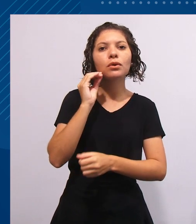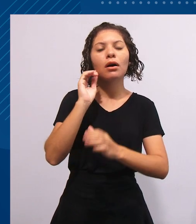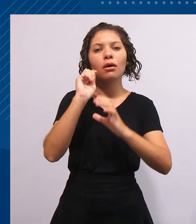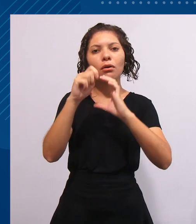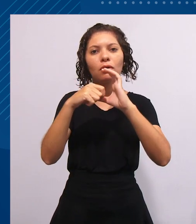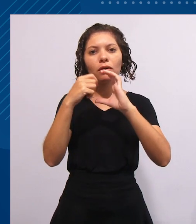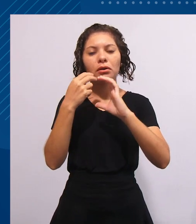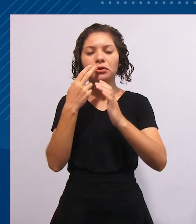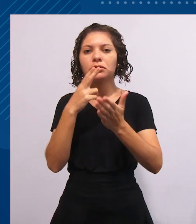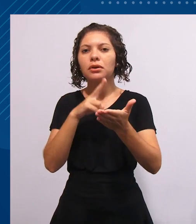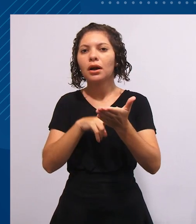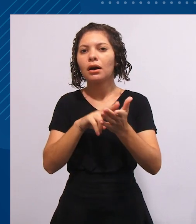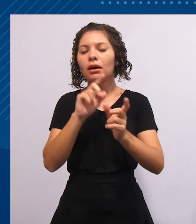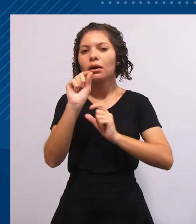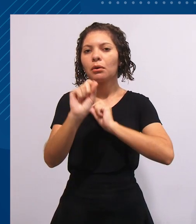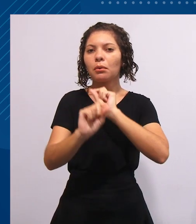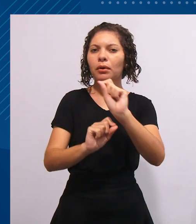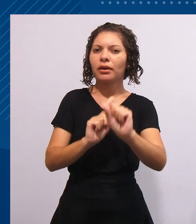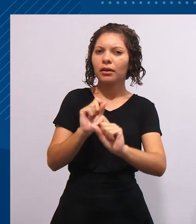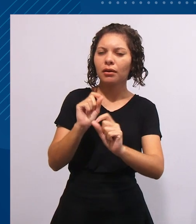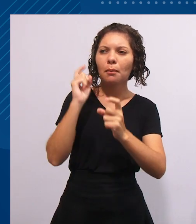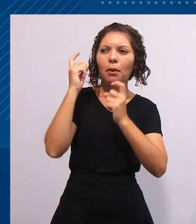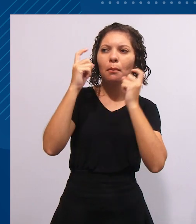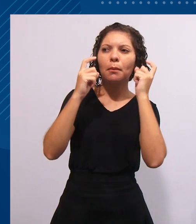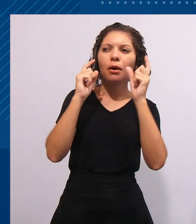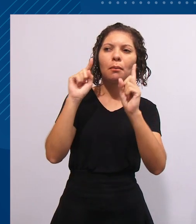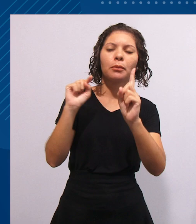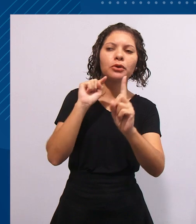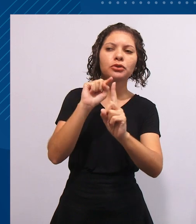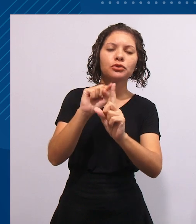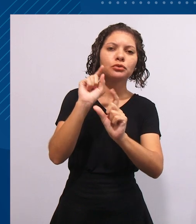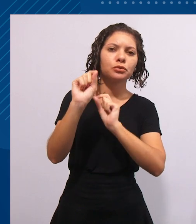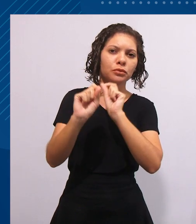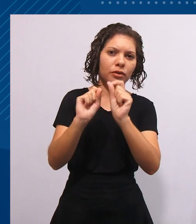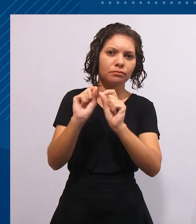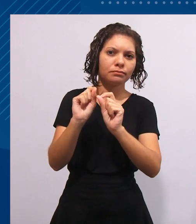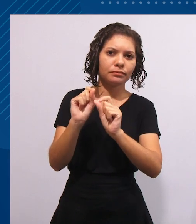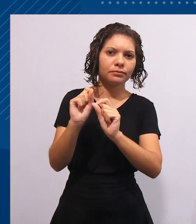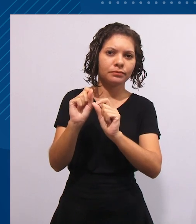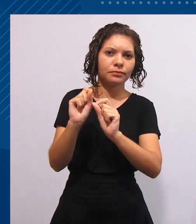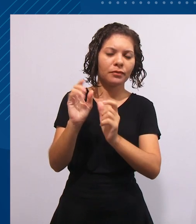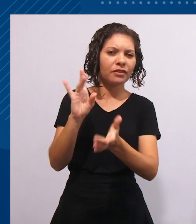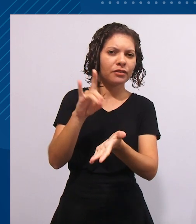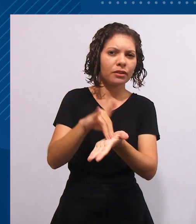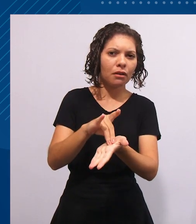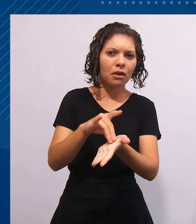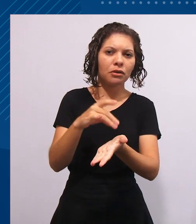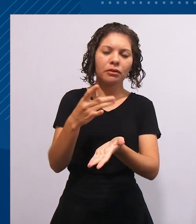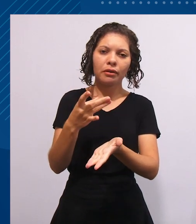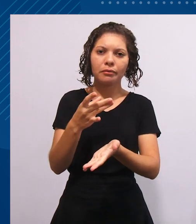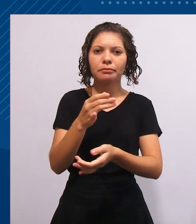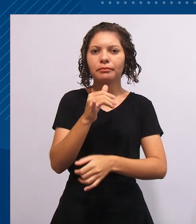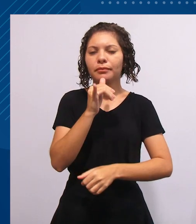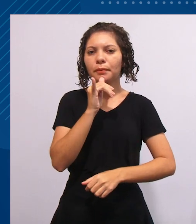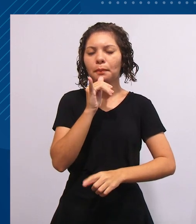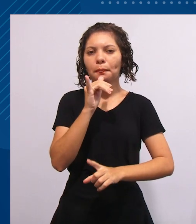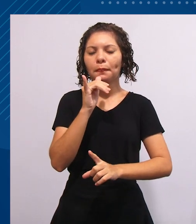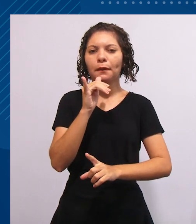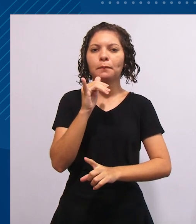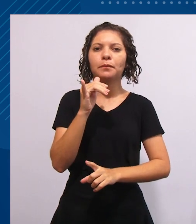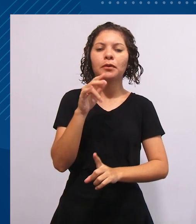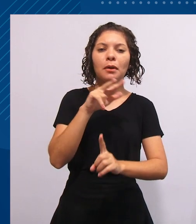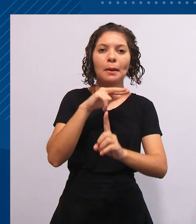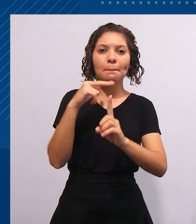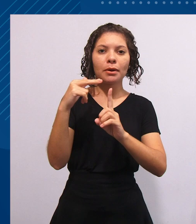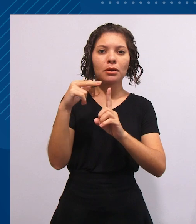dele seria mais ou menos com essa realidade né não assim pensando numa perspectiva estética né